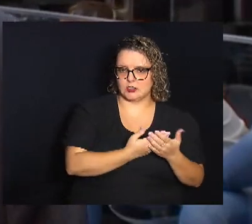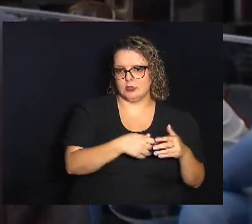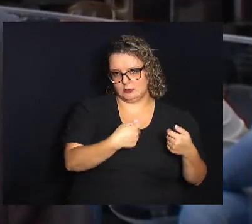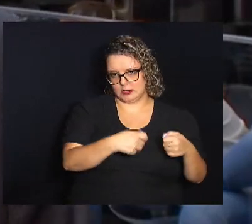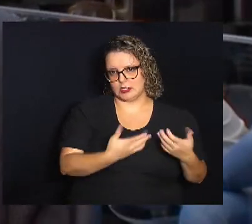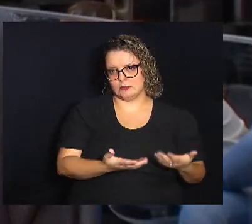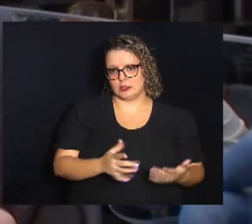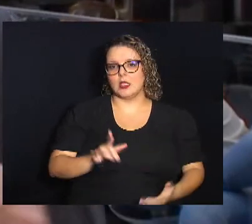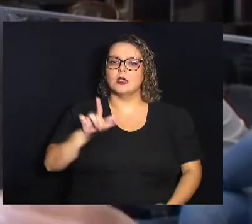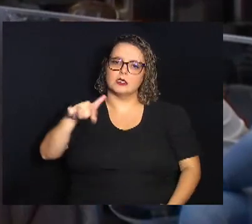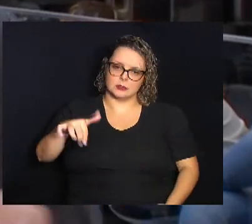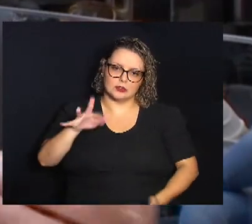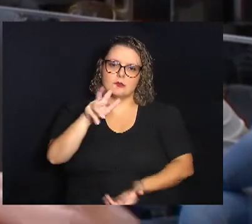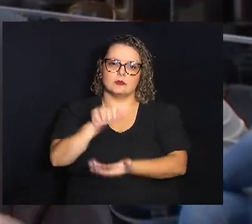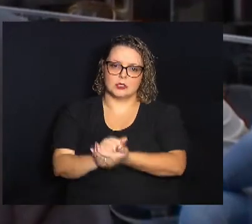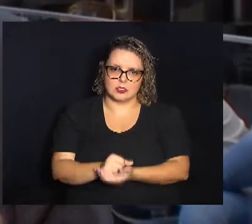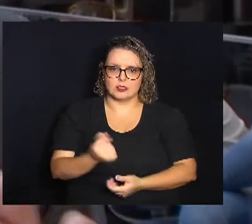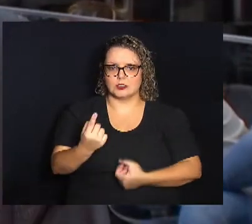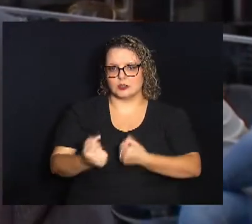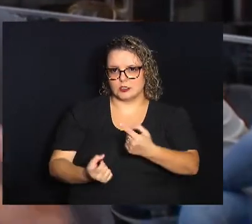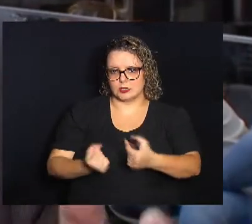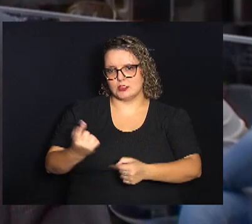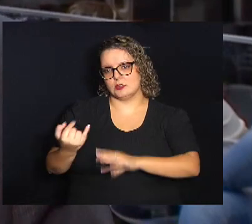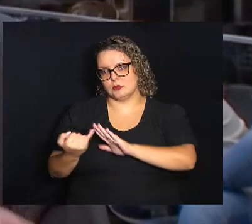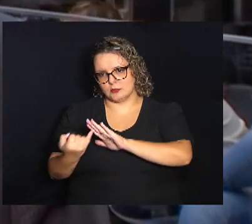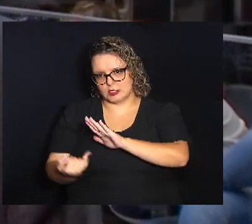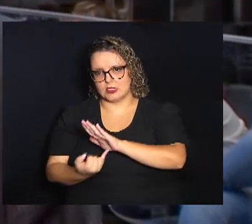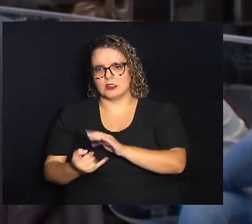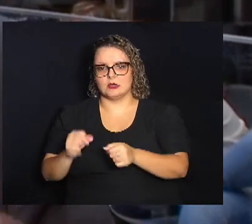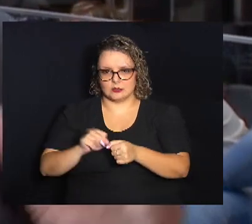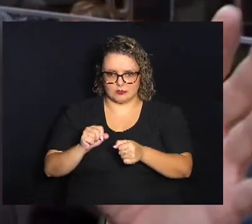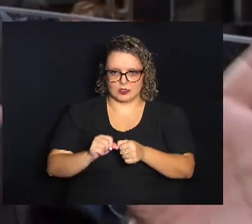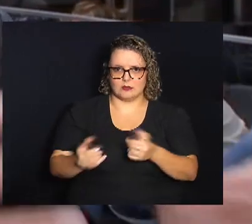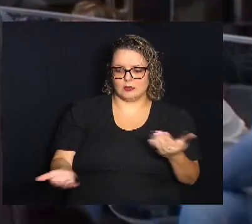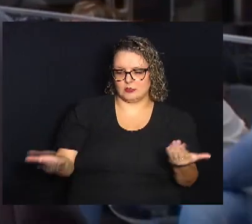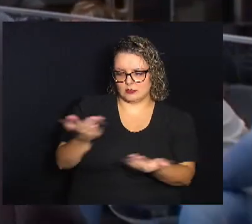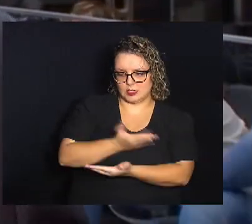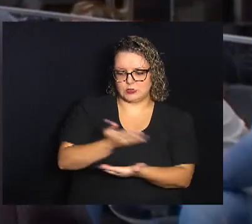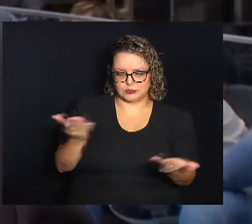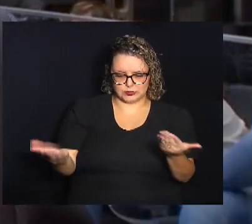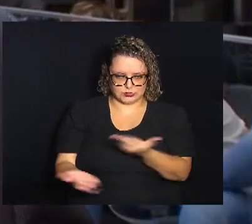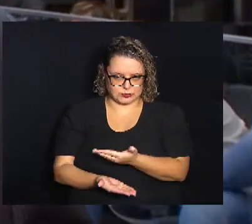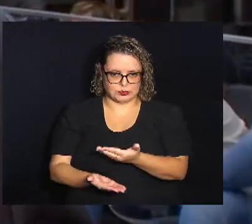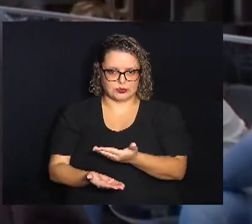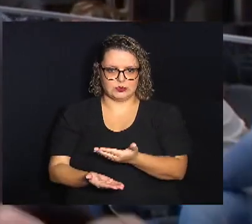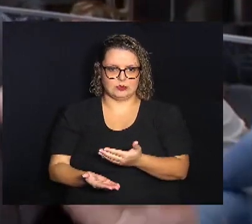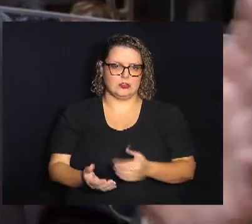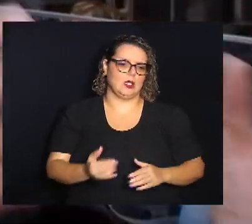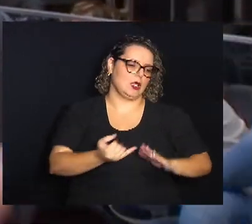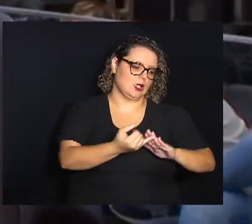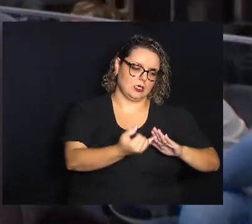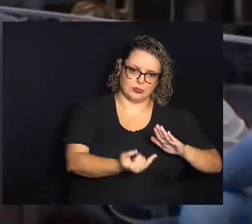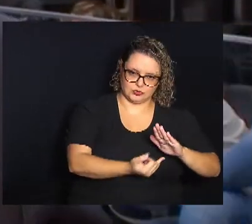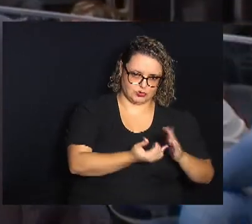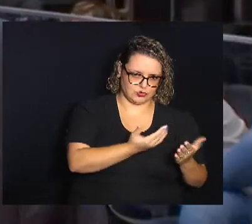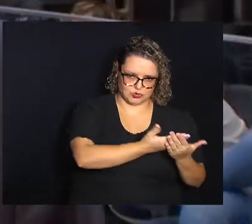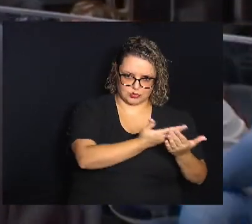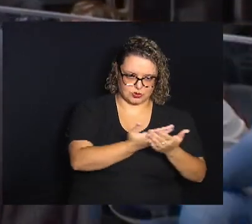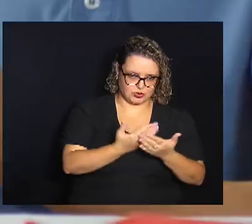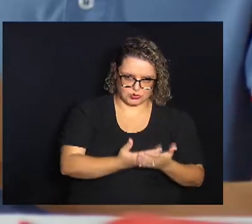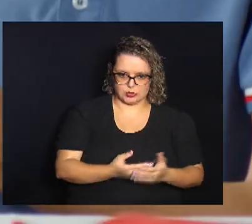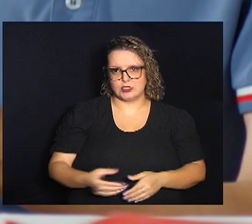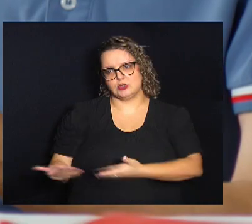obviamente, depois cadastrado numa dessas entidades que fazem essa intermediação entre as instituições e